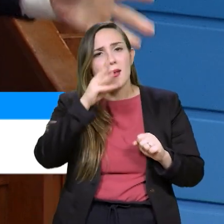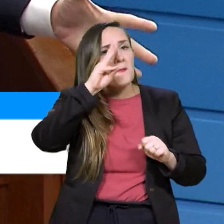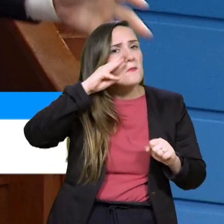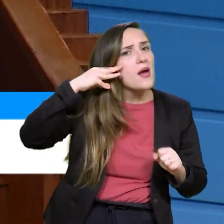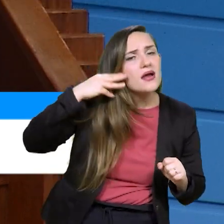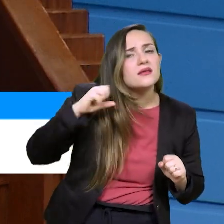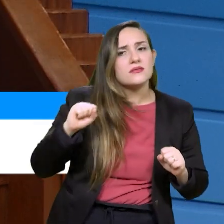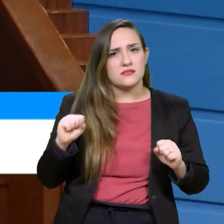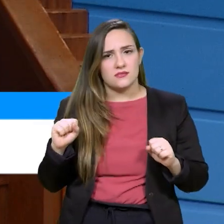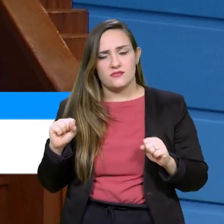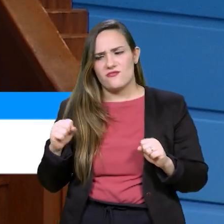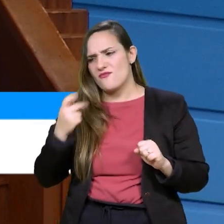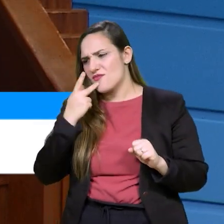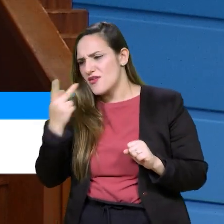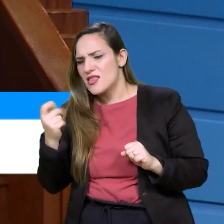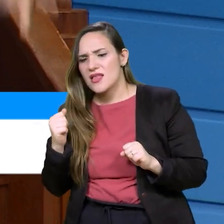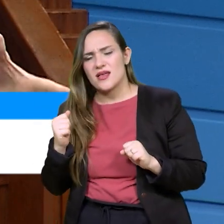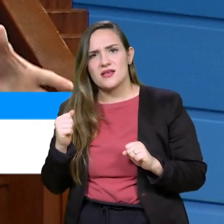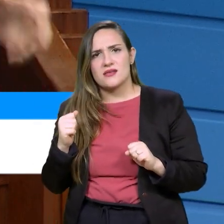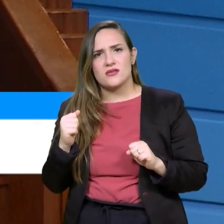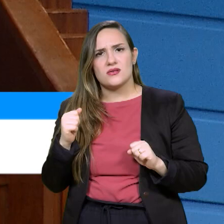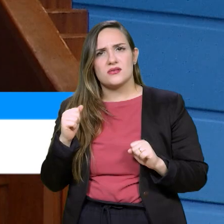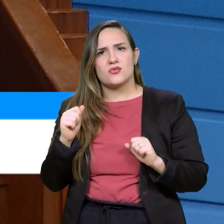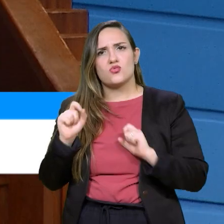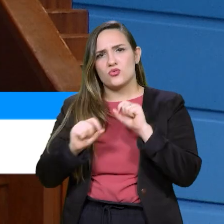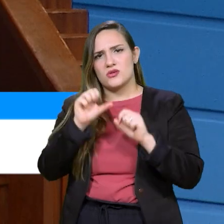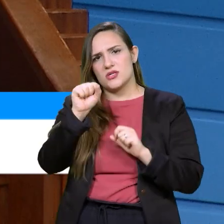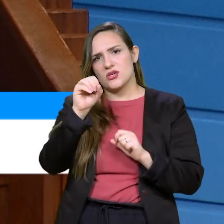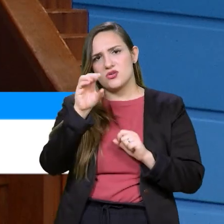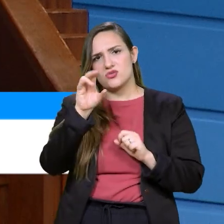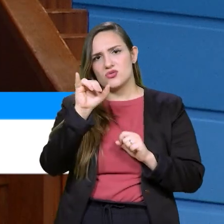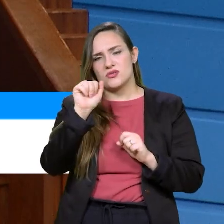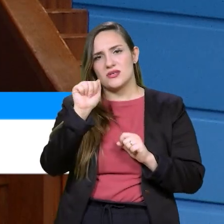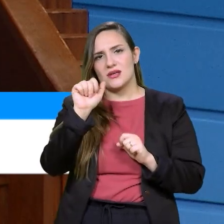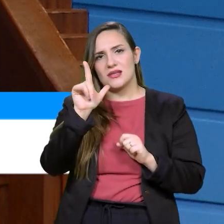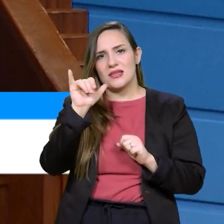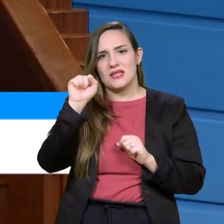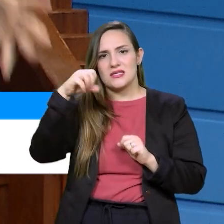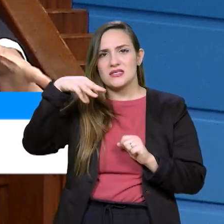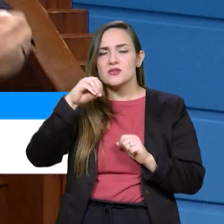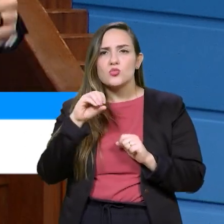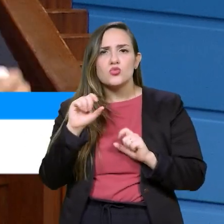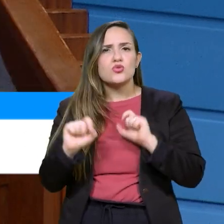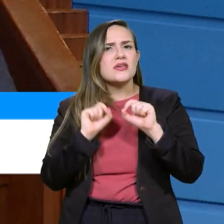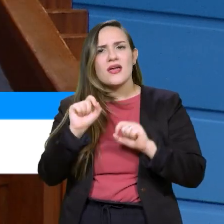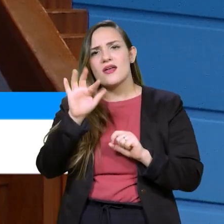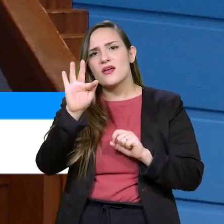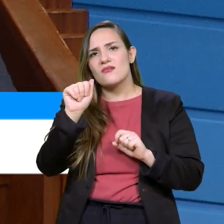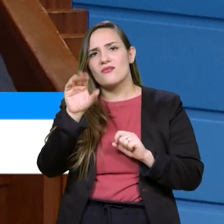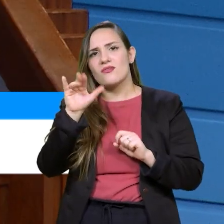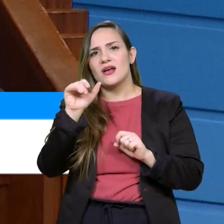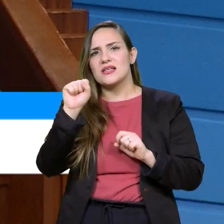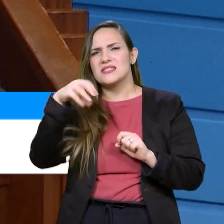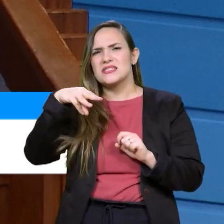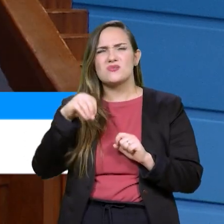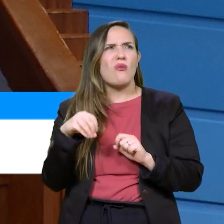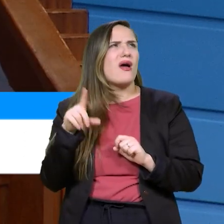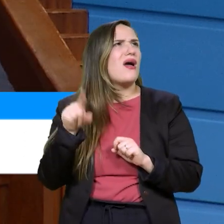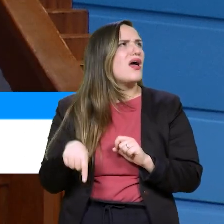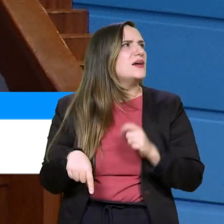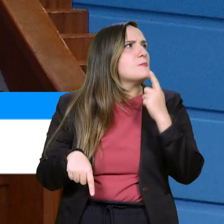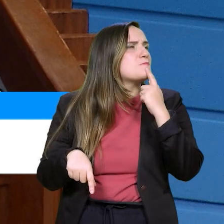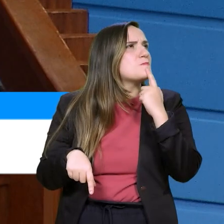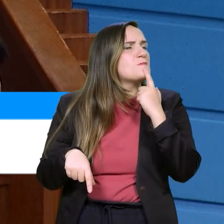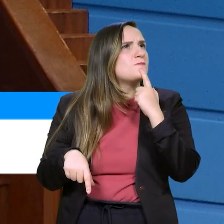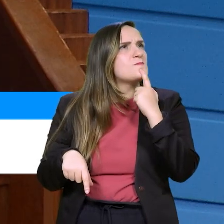que era comunismo, falar sobre Karl Marx, falar sobre socialismo, falar sobre fascismo,